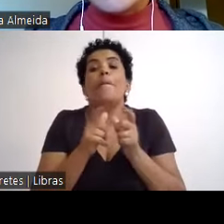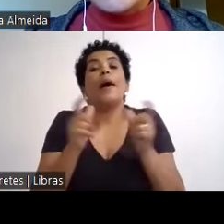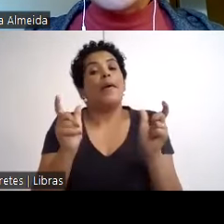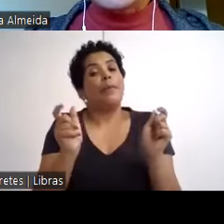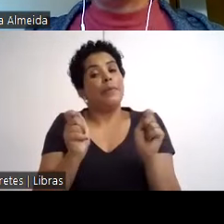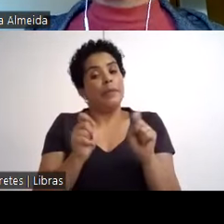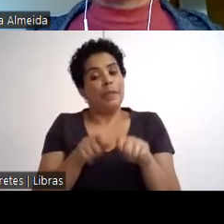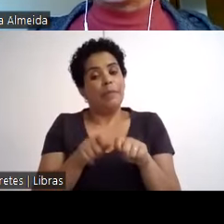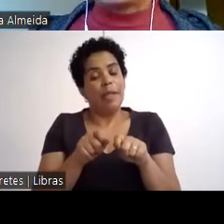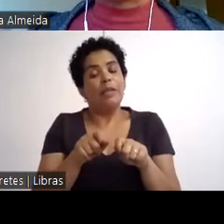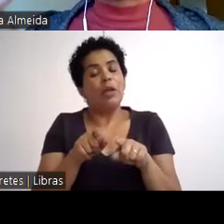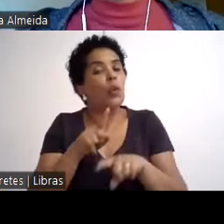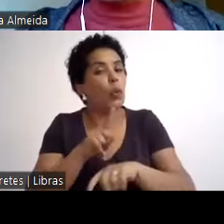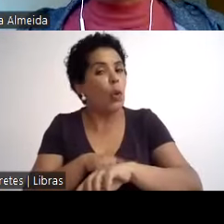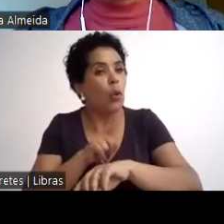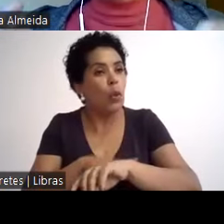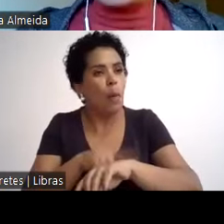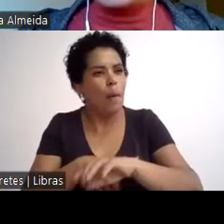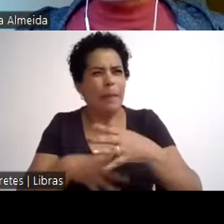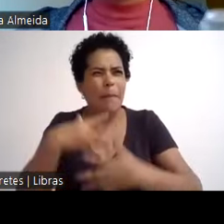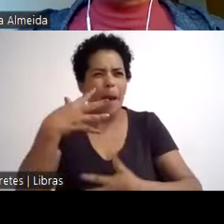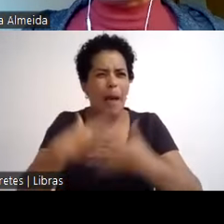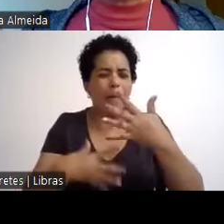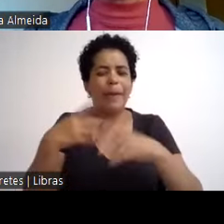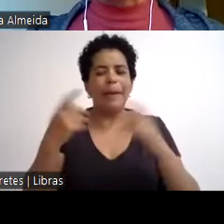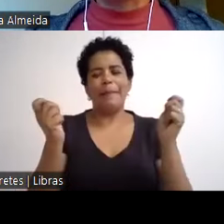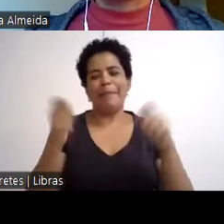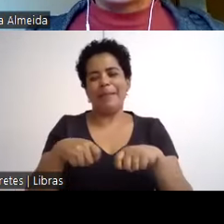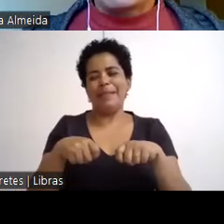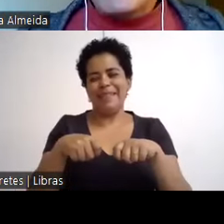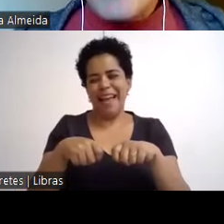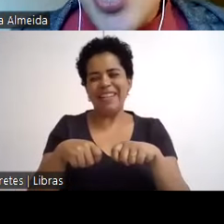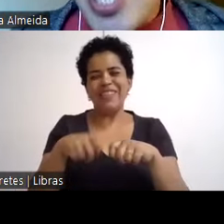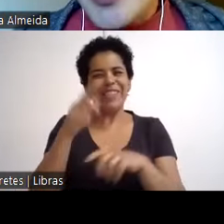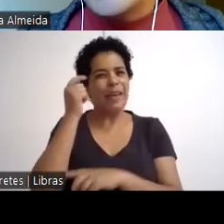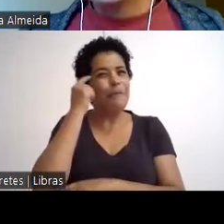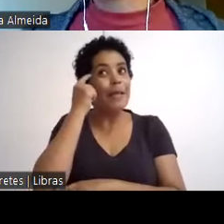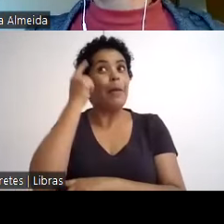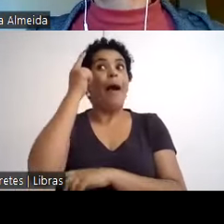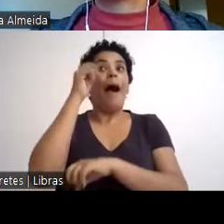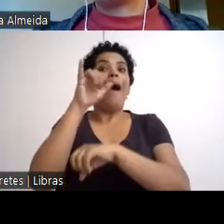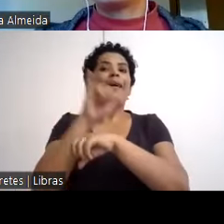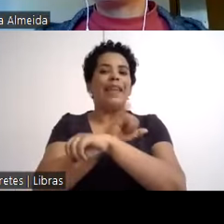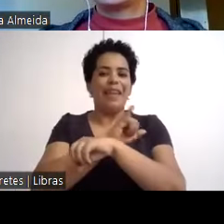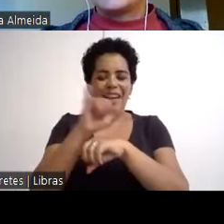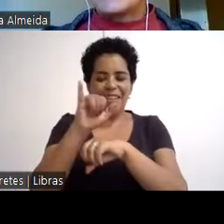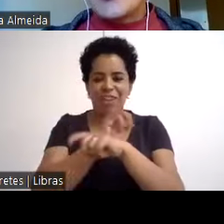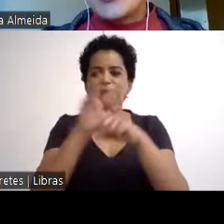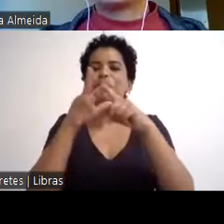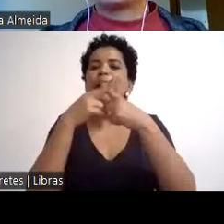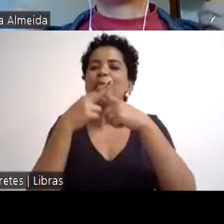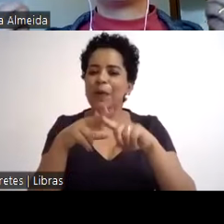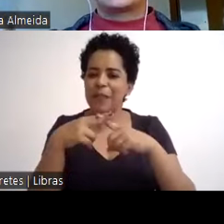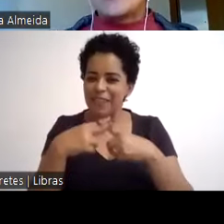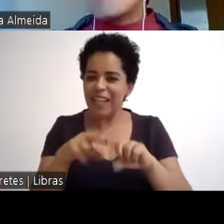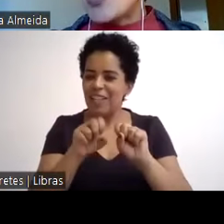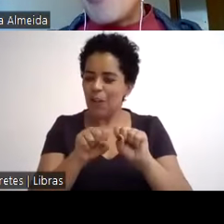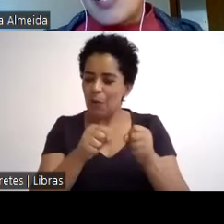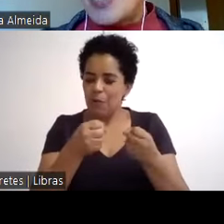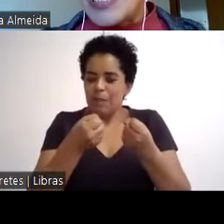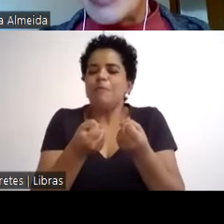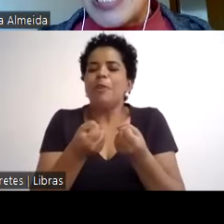momento de crise, você tem capacidade de ir lá e negociar, mesmo que seja algo urgente. Você fortalece o segmento, você